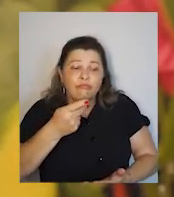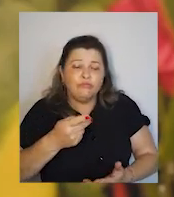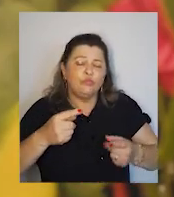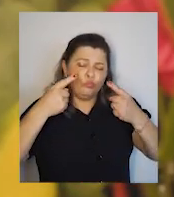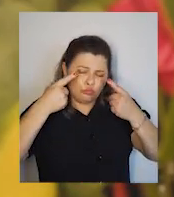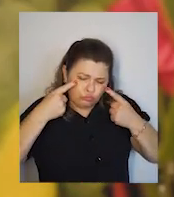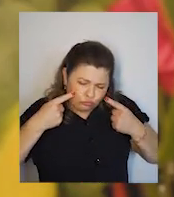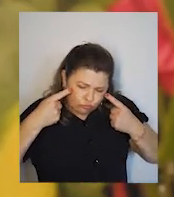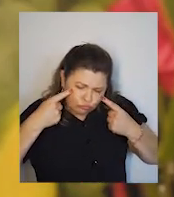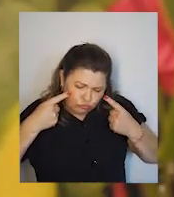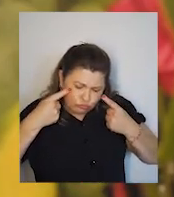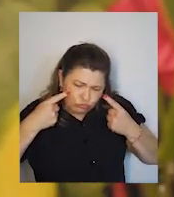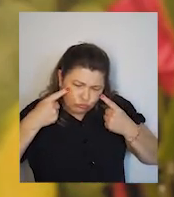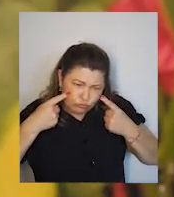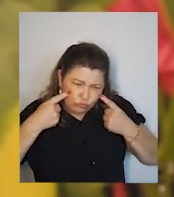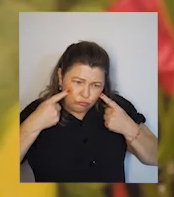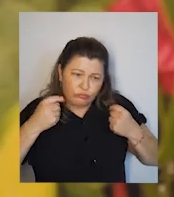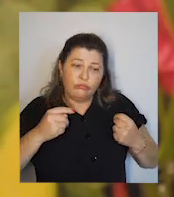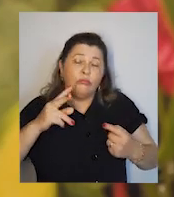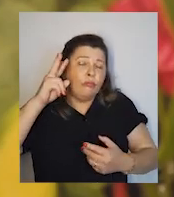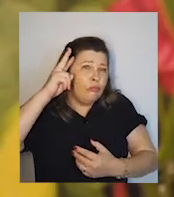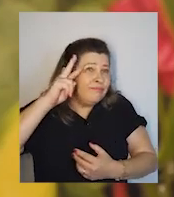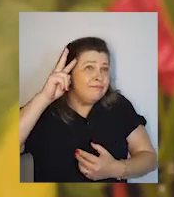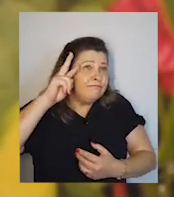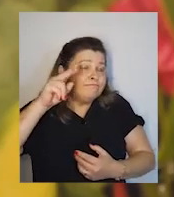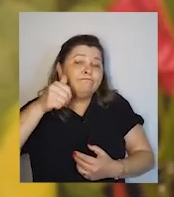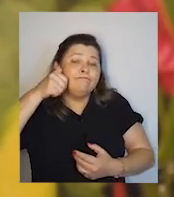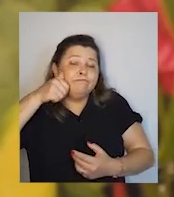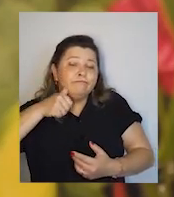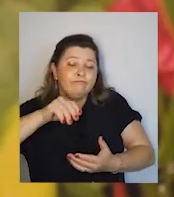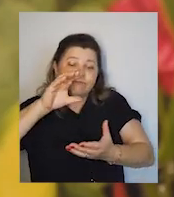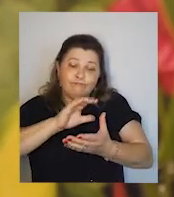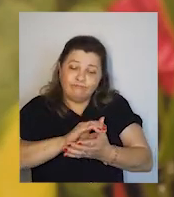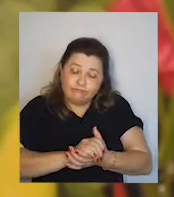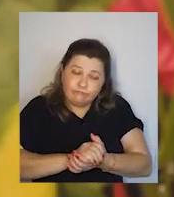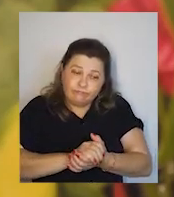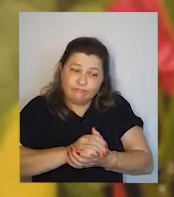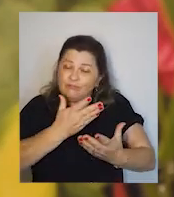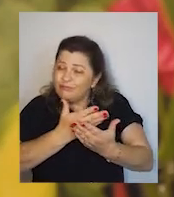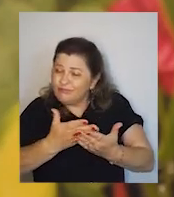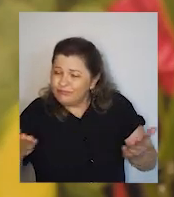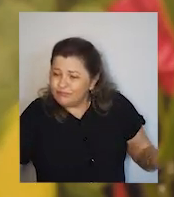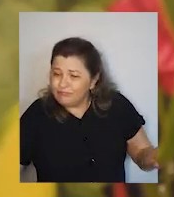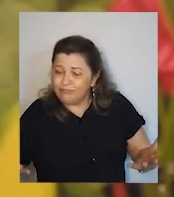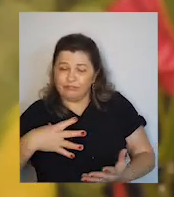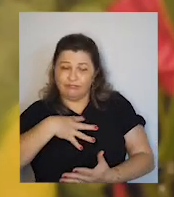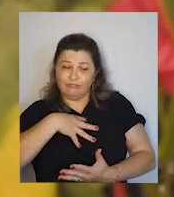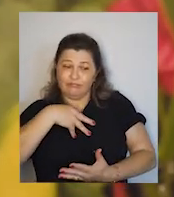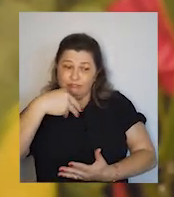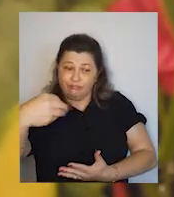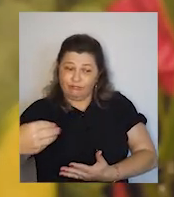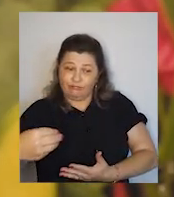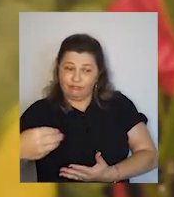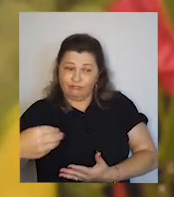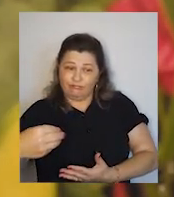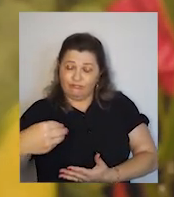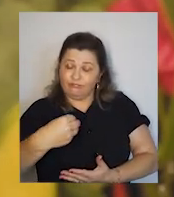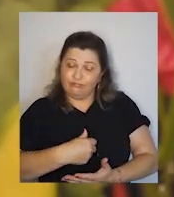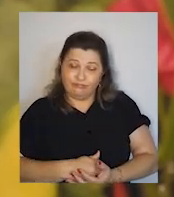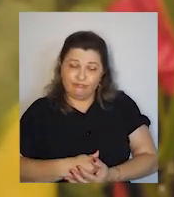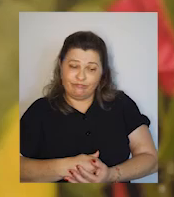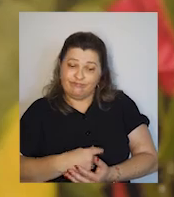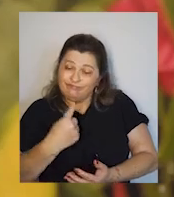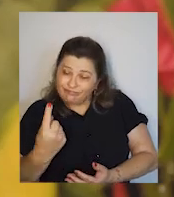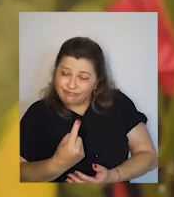que chora, tem gente que lembra da esposa, outros perderam filhos, graças a Deus, saí do buraco,